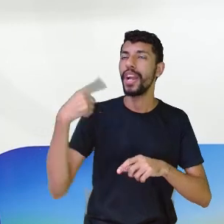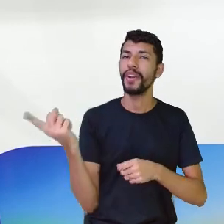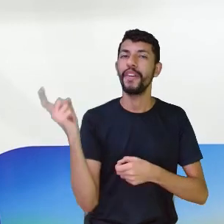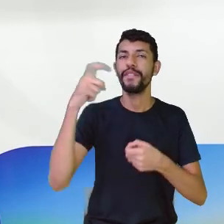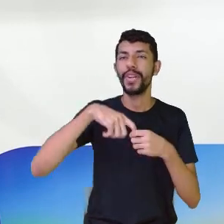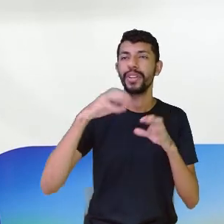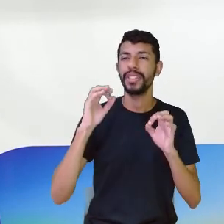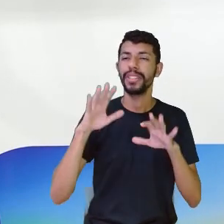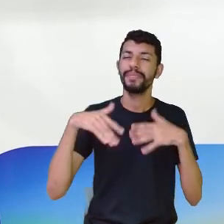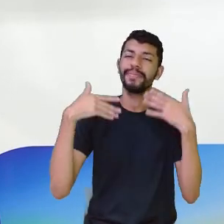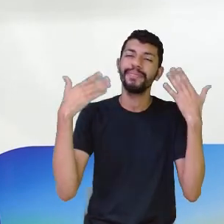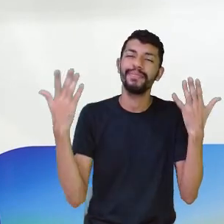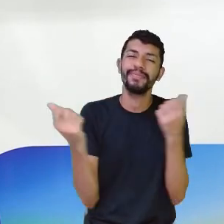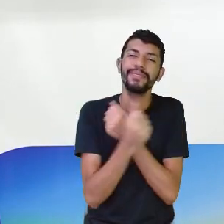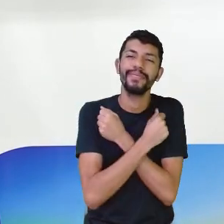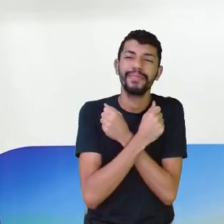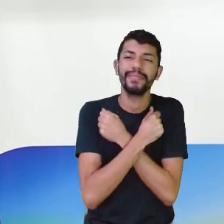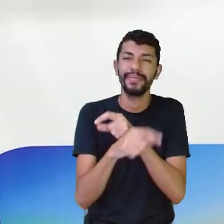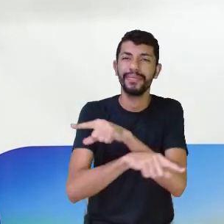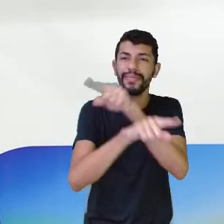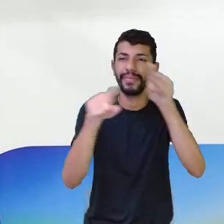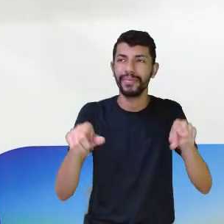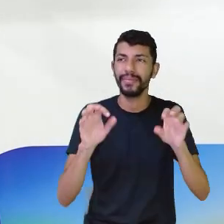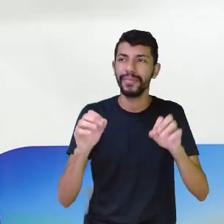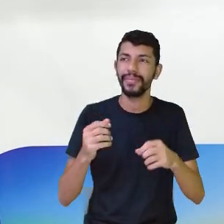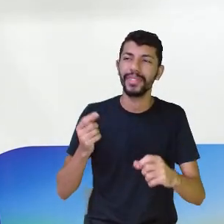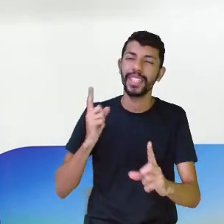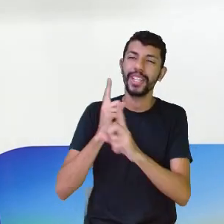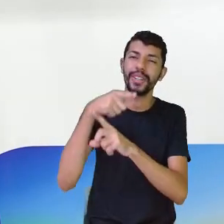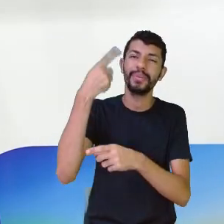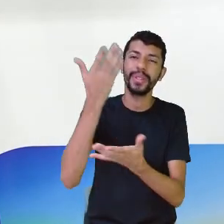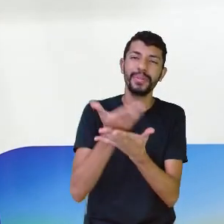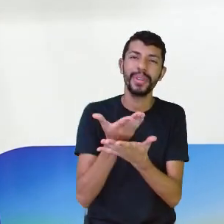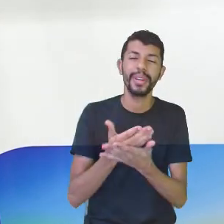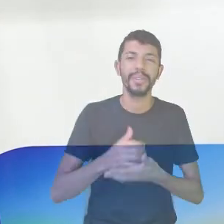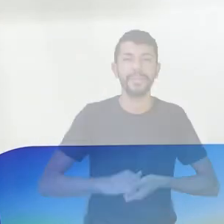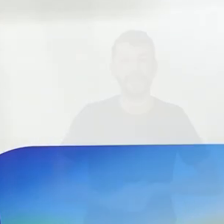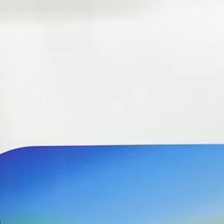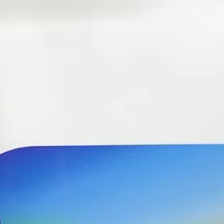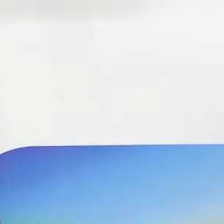amanhã estamos de volta, né? Então, grande abraço para vocês, até a próxima.